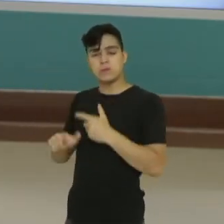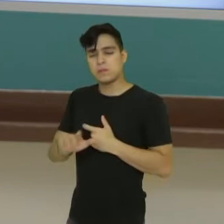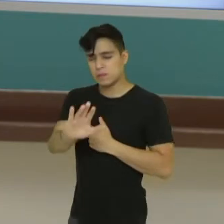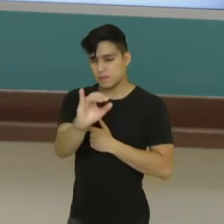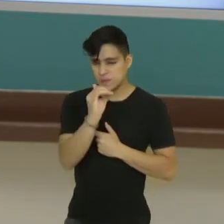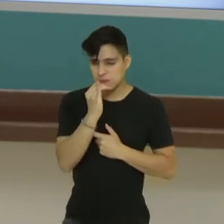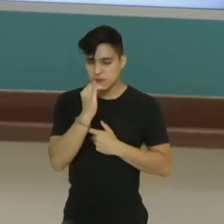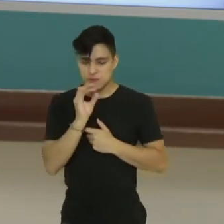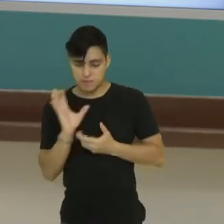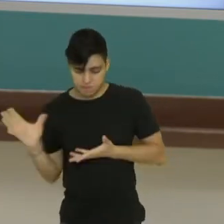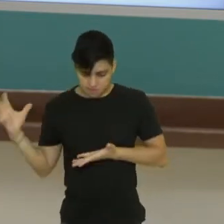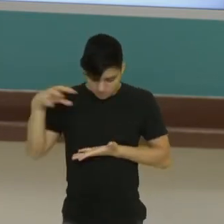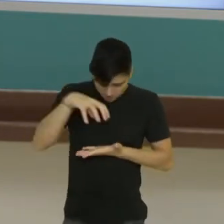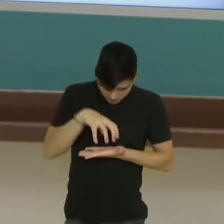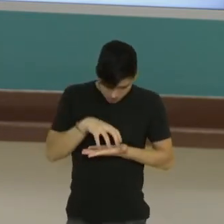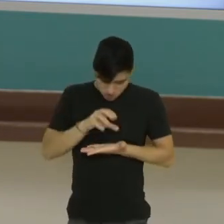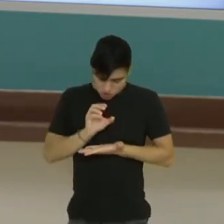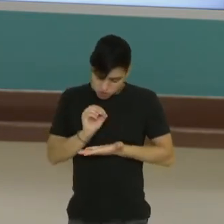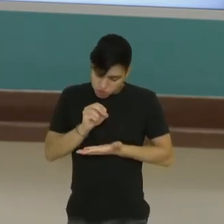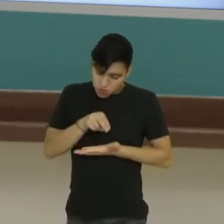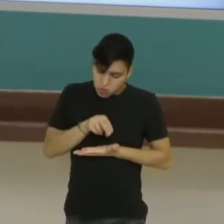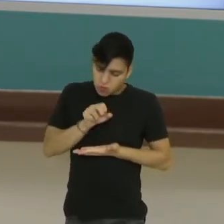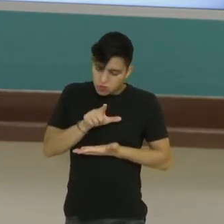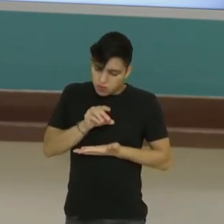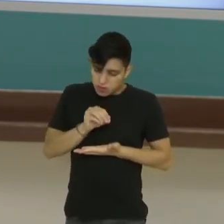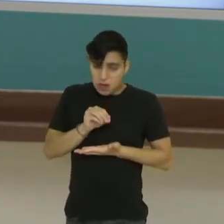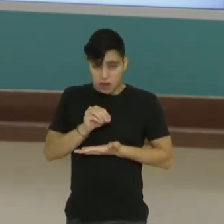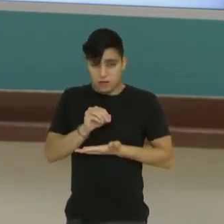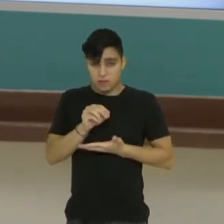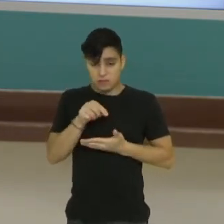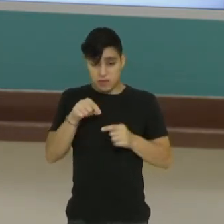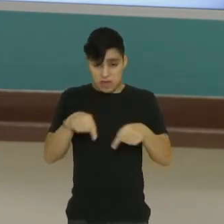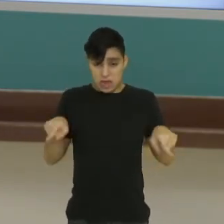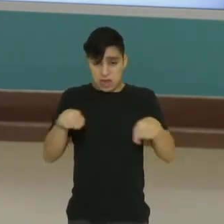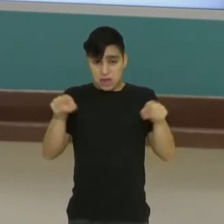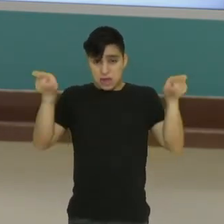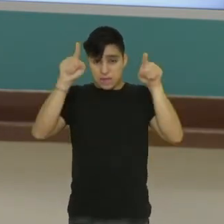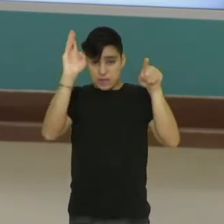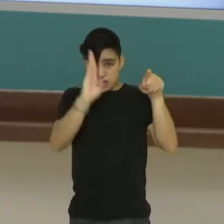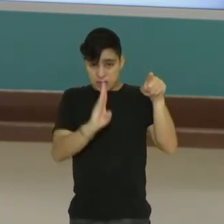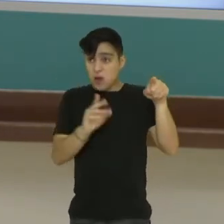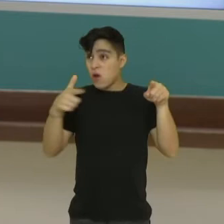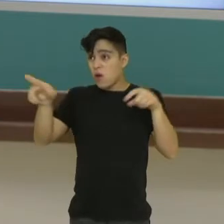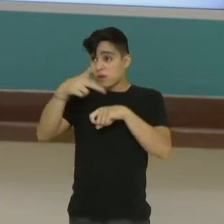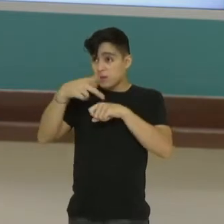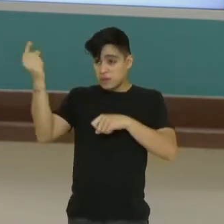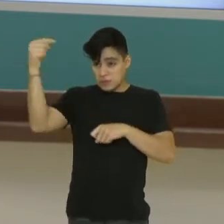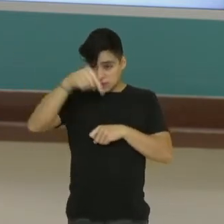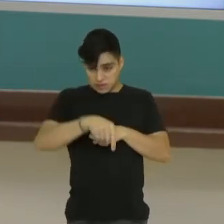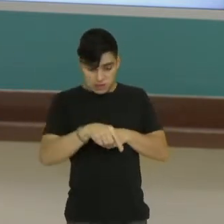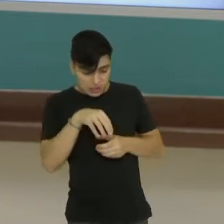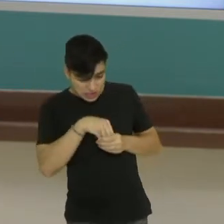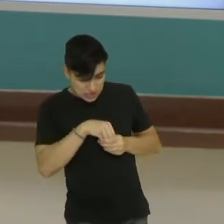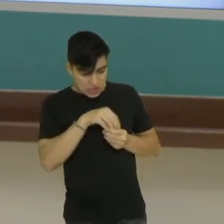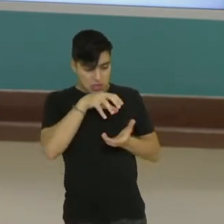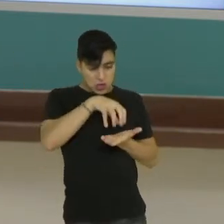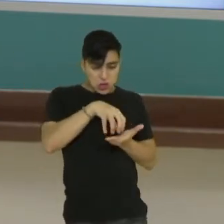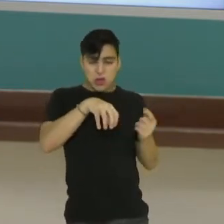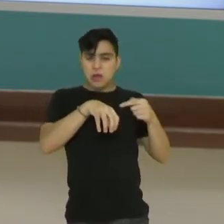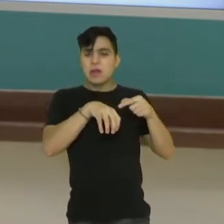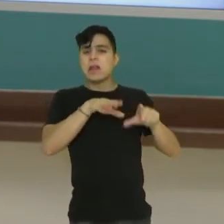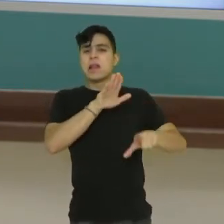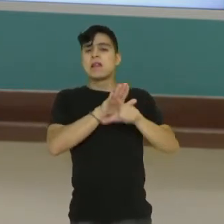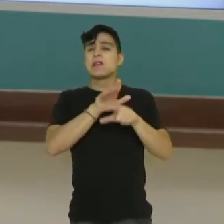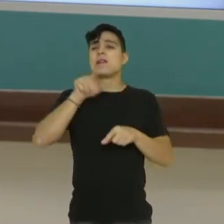um consulado de outro país dentro do Brasil, por exemplo, as leis que regem dentro daquele consulado vão